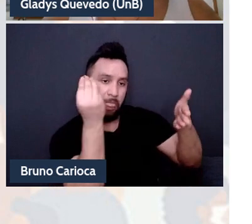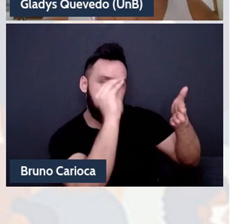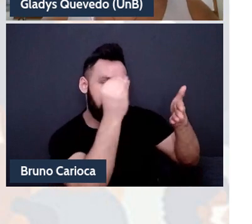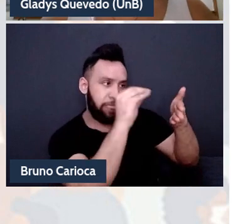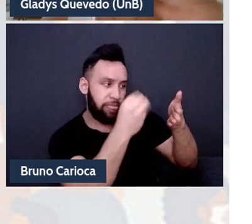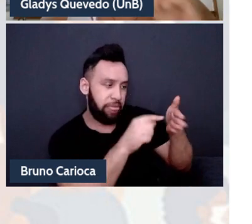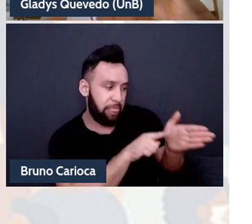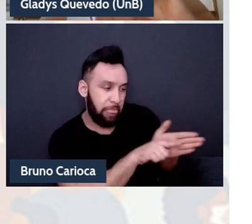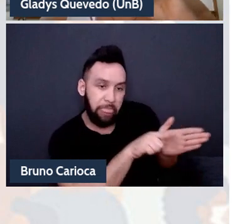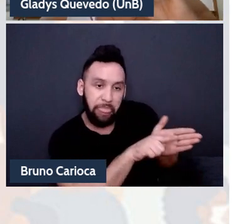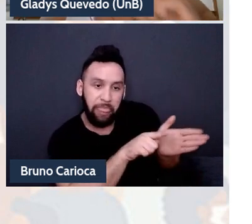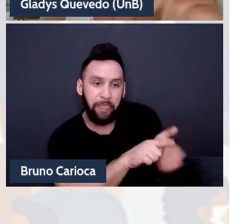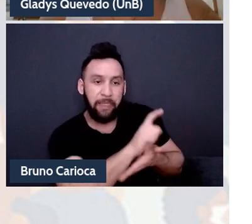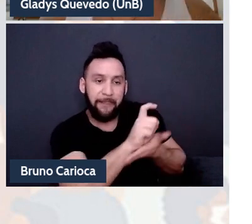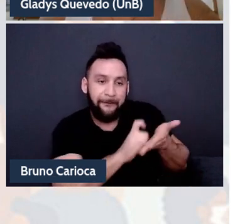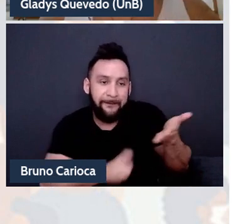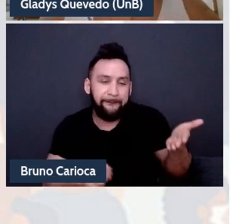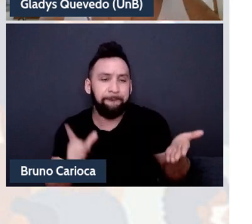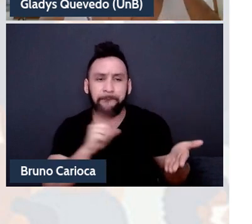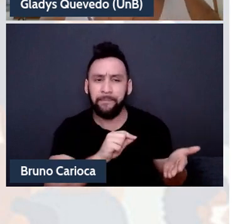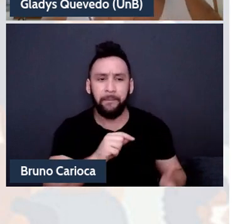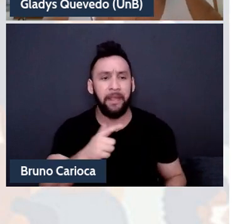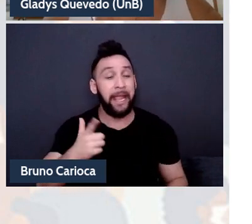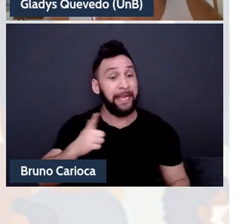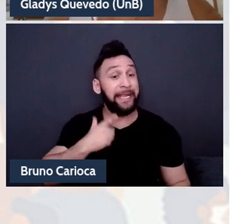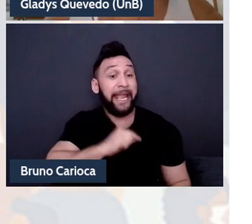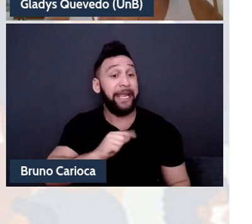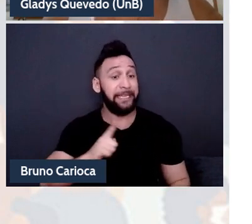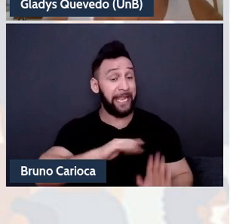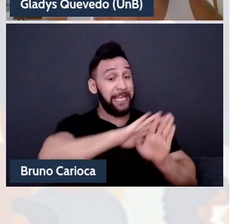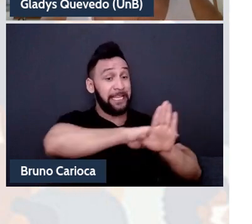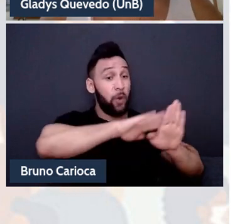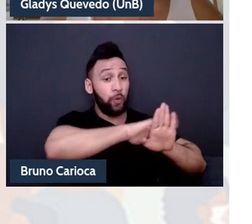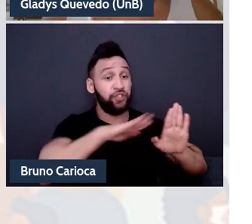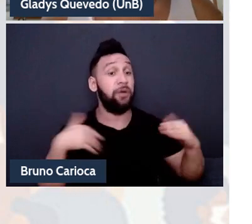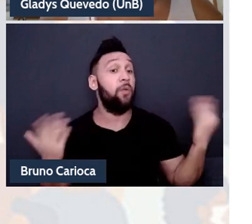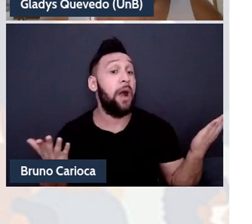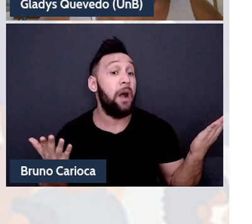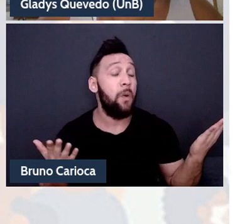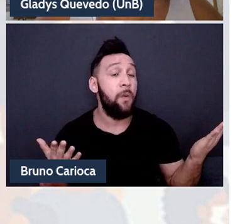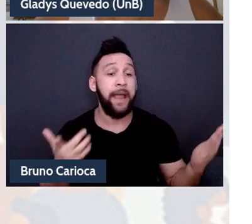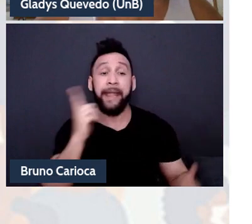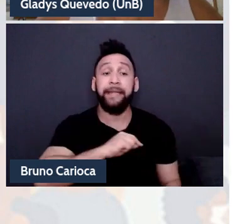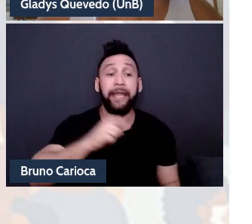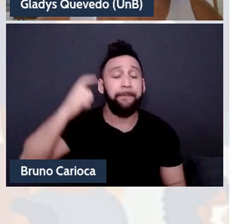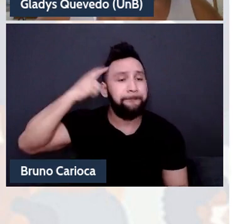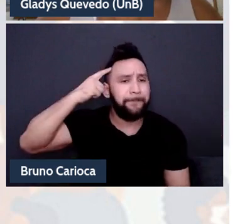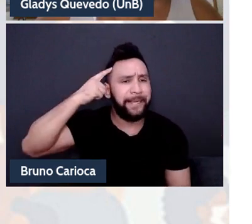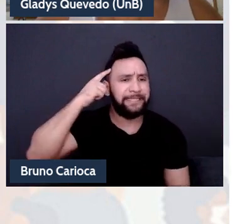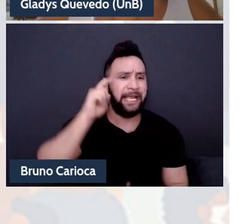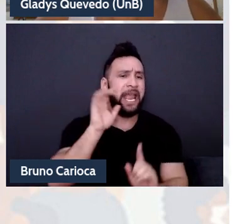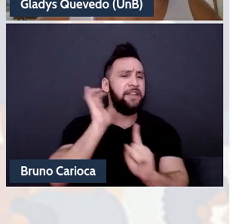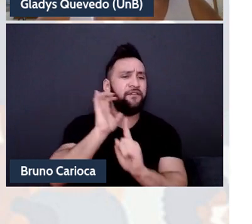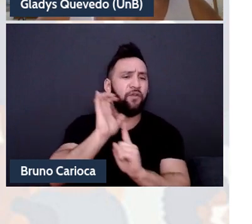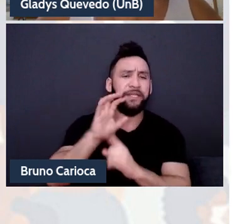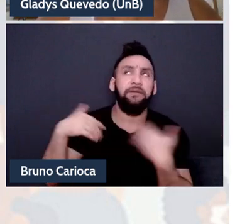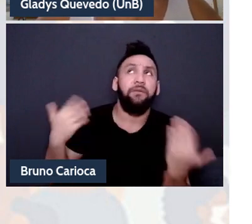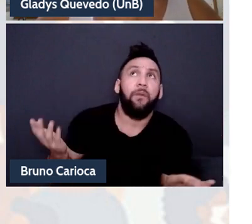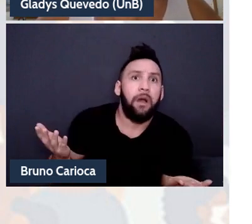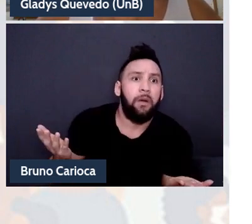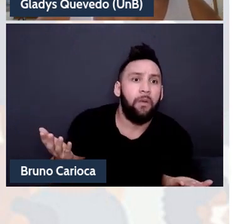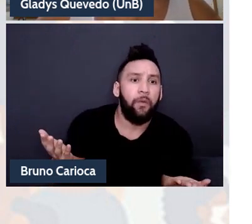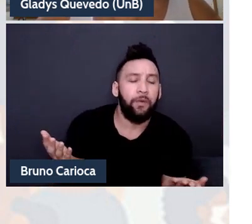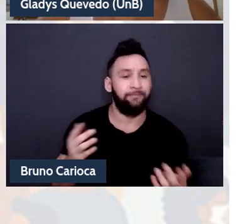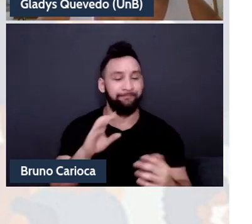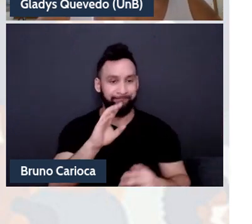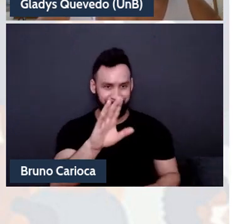e prescritivos ou abertos à discussão e interpretação? E que tipo de